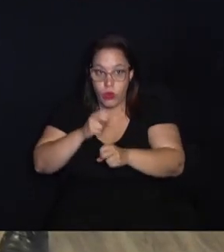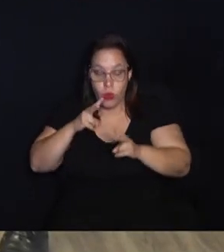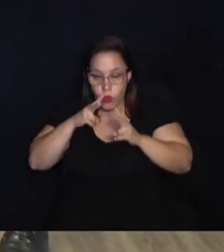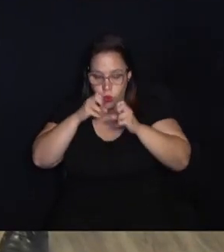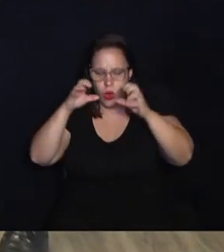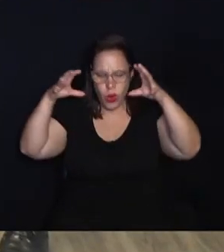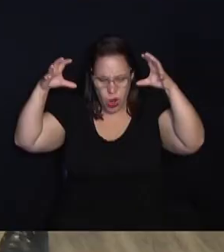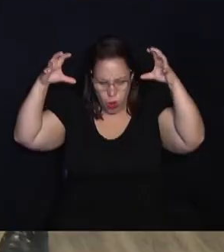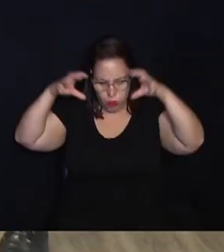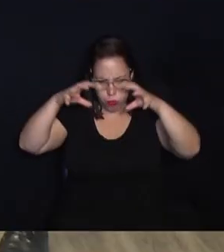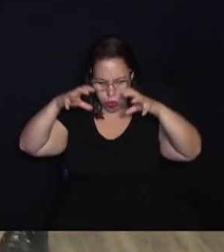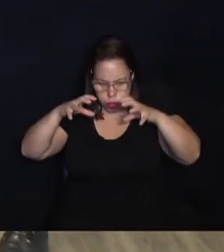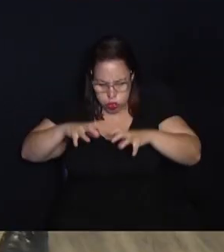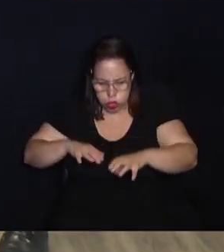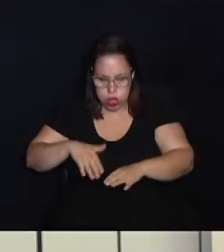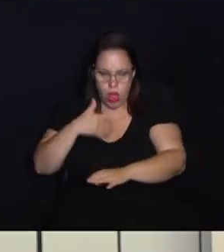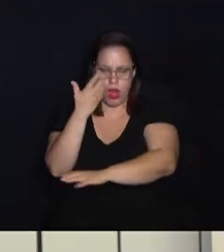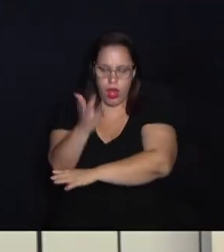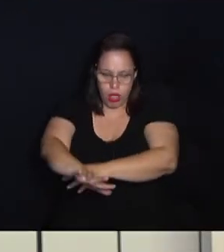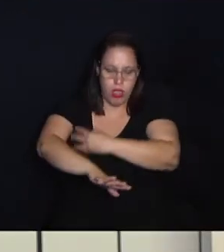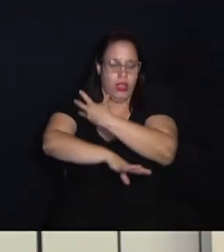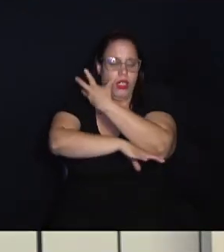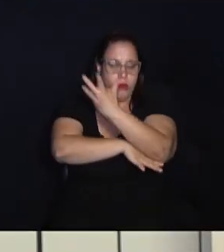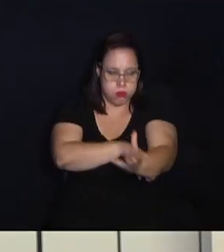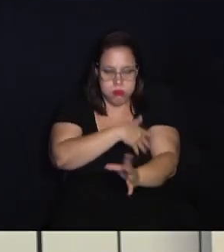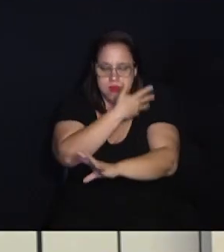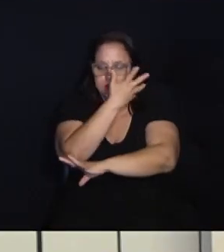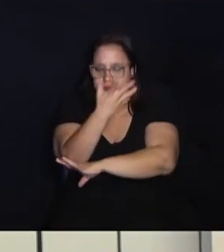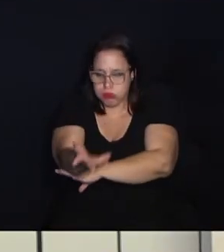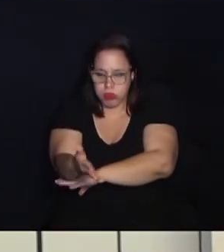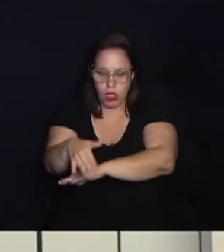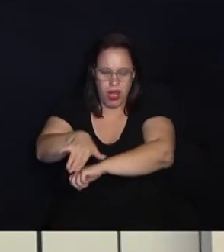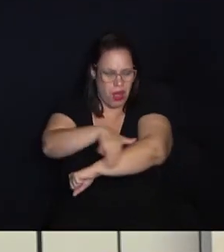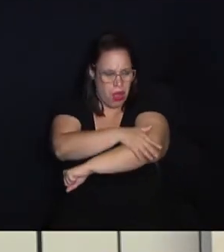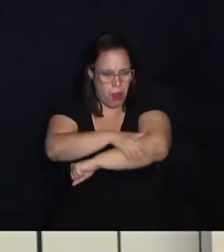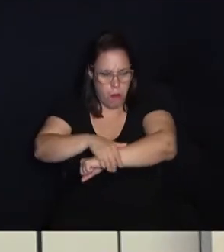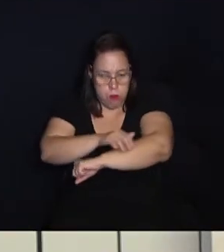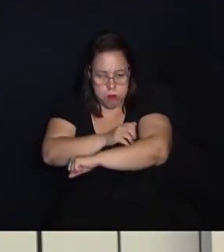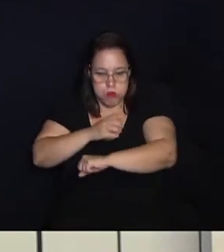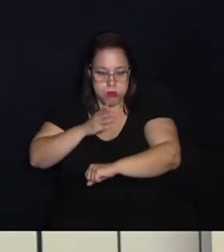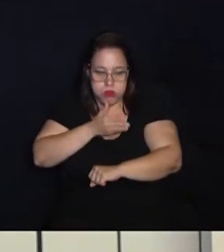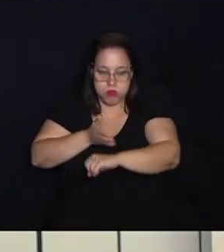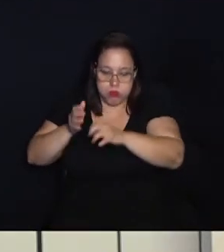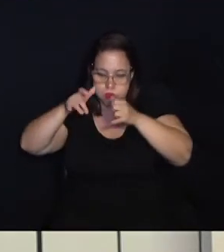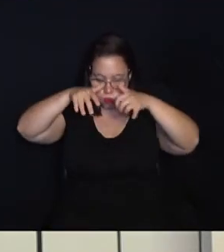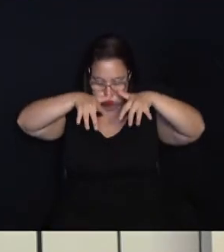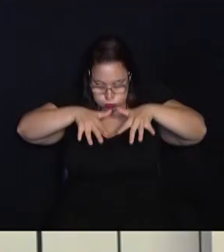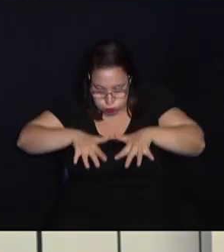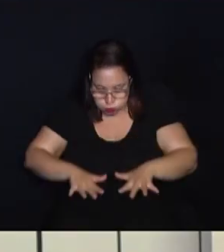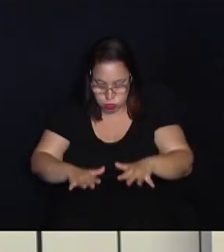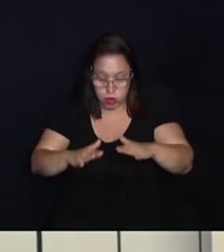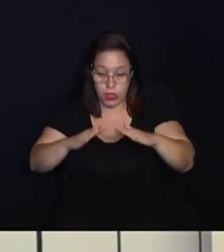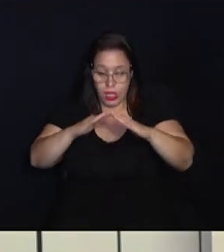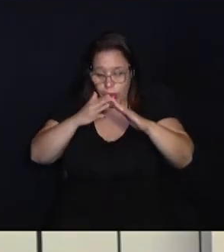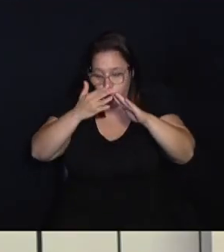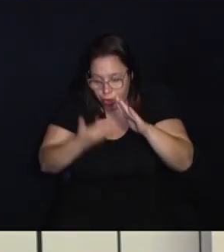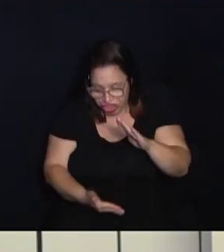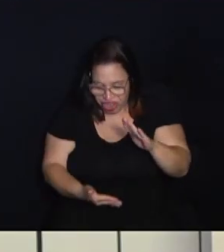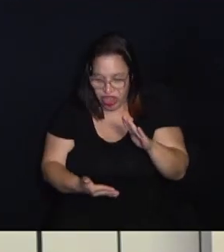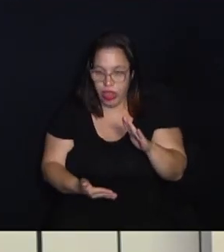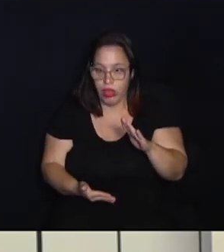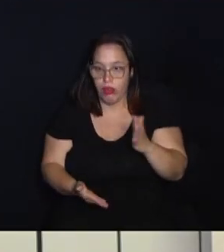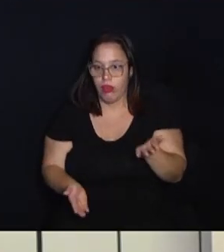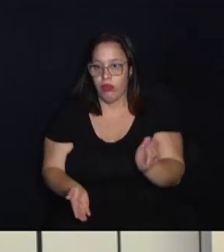chuvas, derrubaram dezenas de árvores pela cidade, a gente já teve rua alagada, casas inundadas. É um reflexo